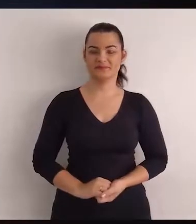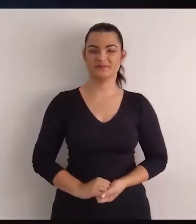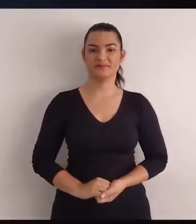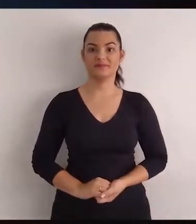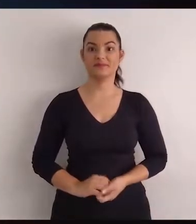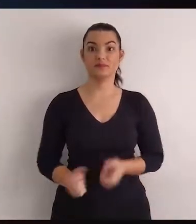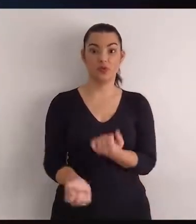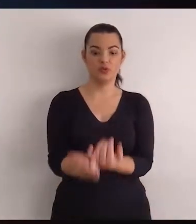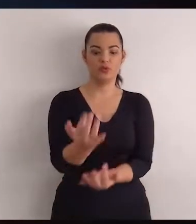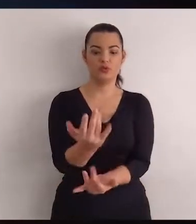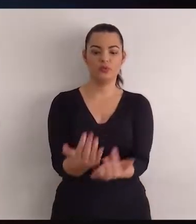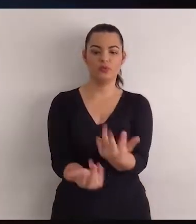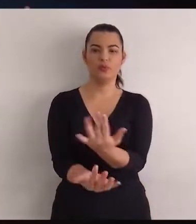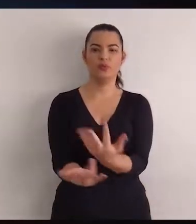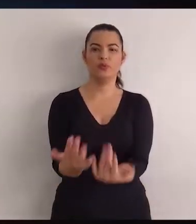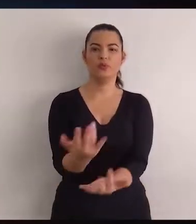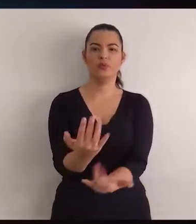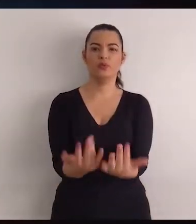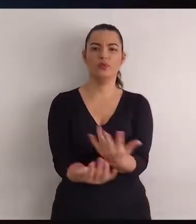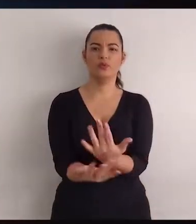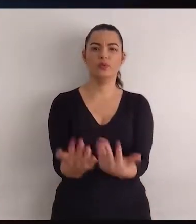E o fogo queimando?